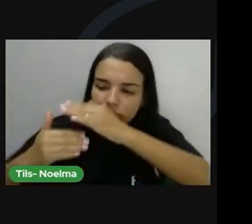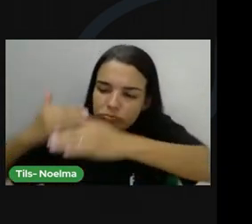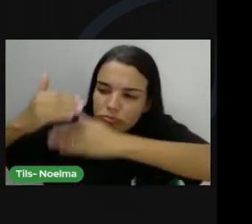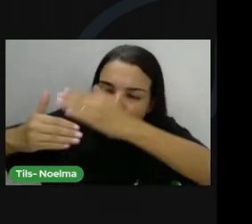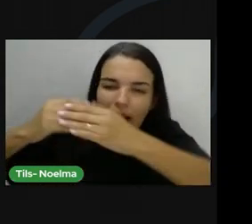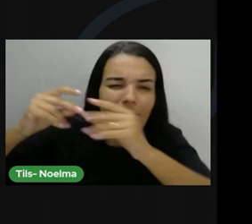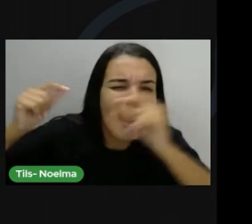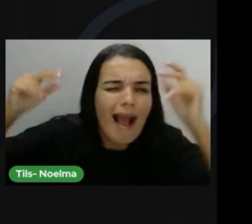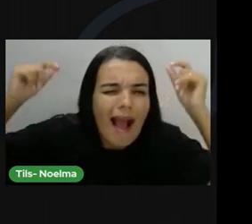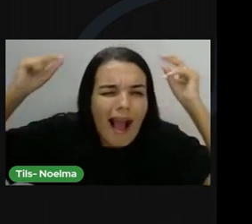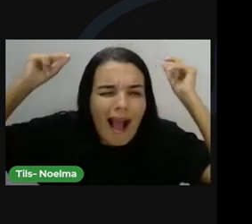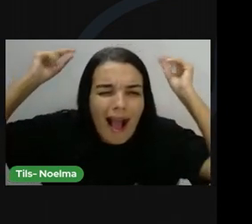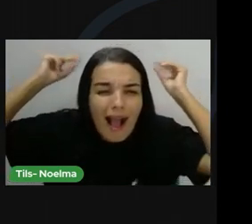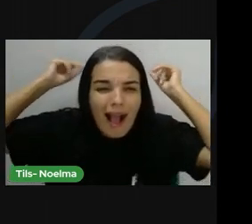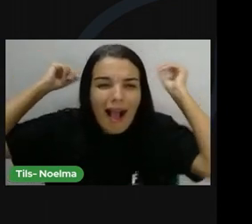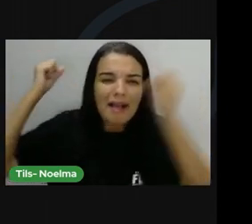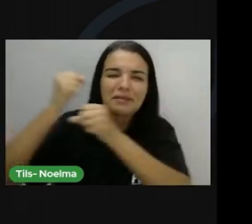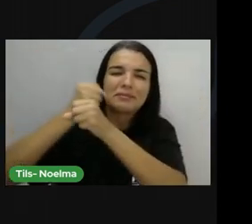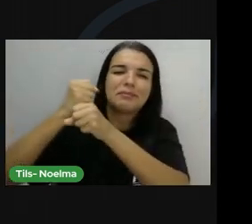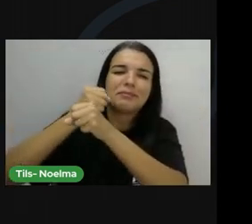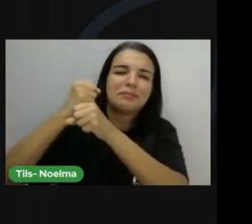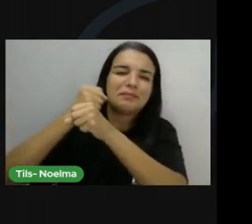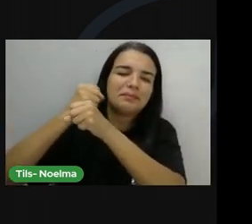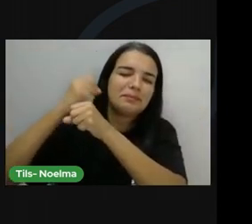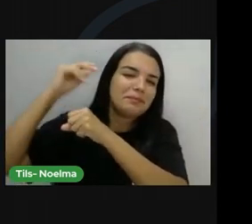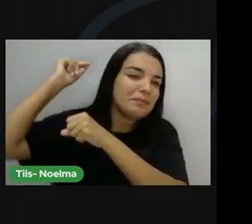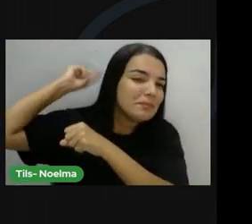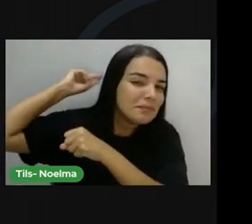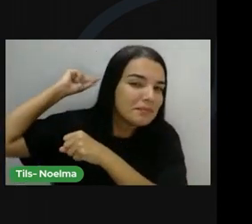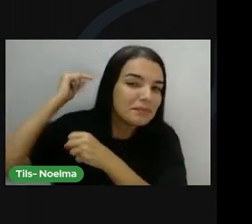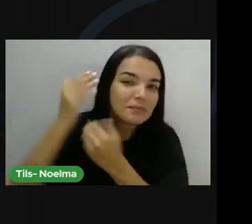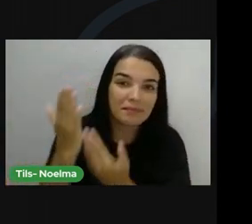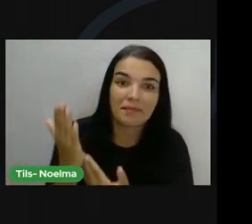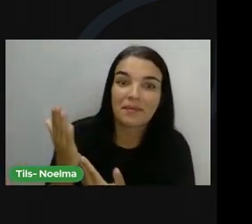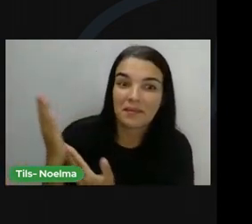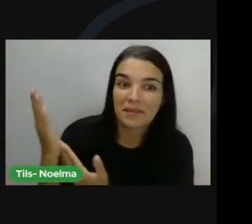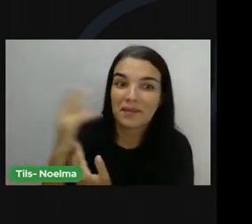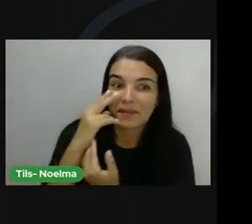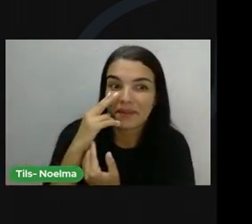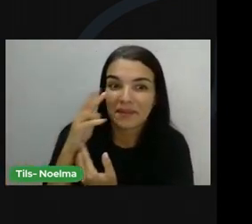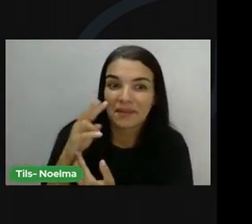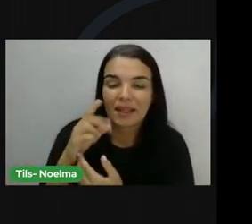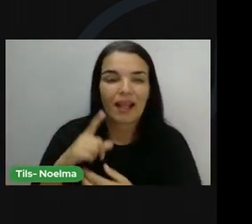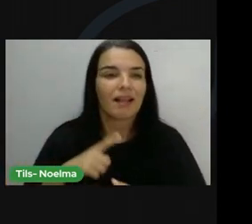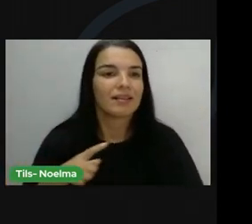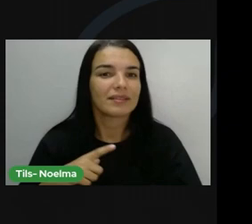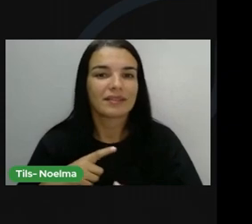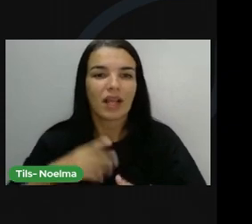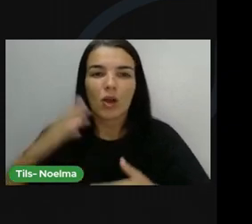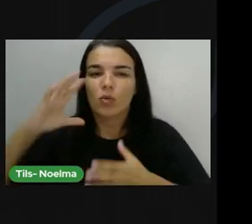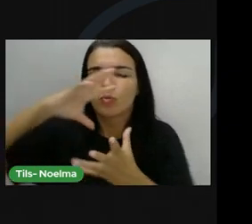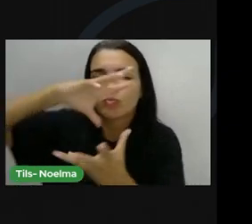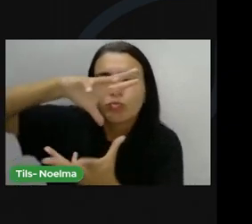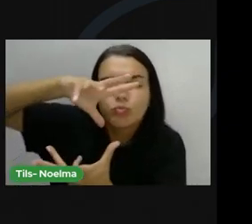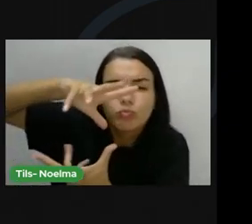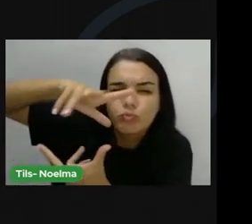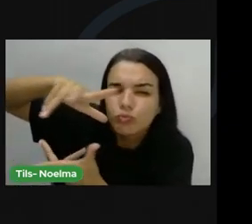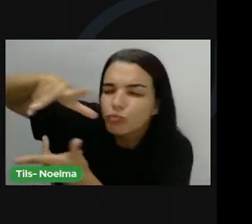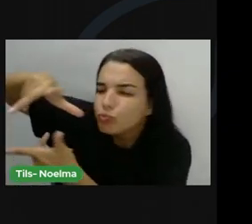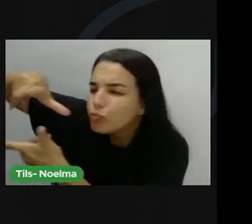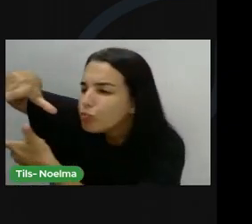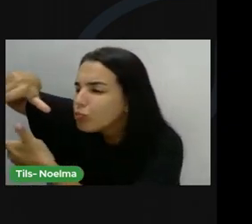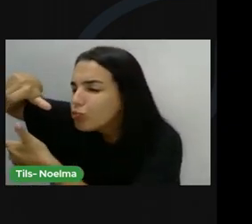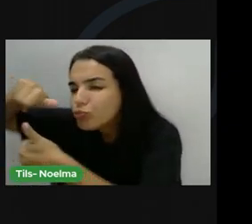pré-história, como mostram os desenhos nas paredes das cavernas. E todos os povos, em todas as partes do planeta, desenvolveram